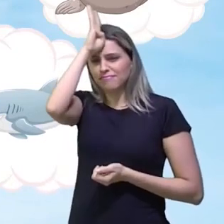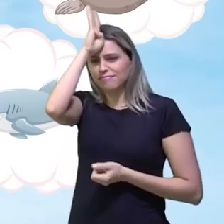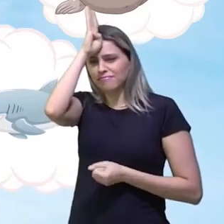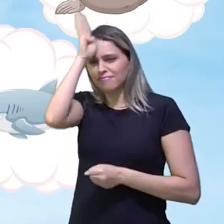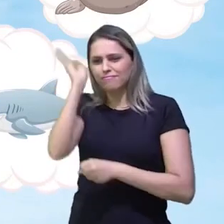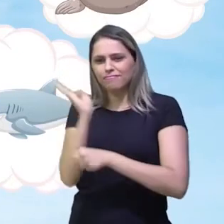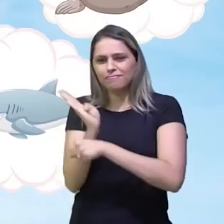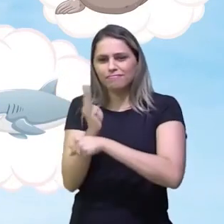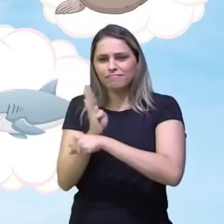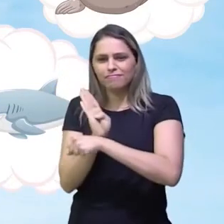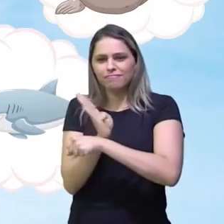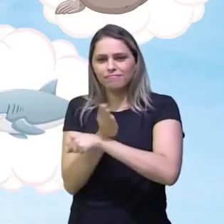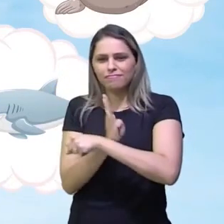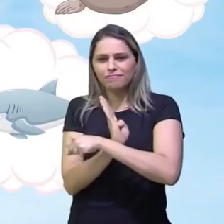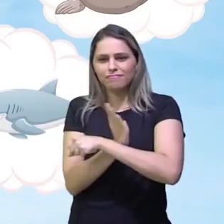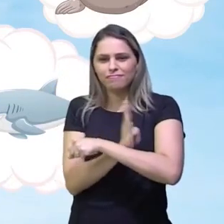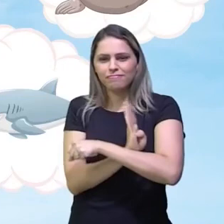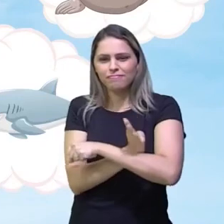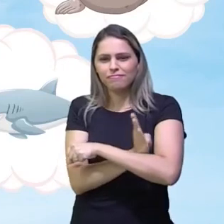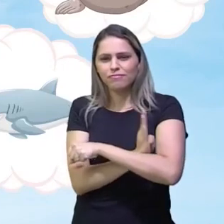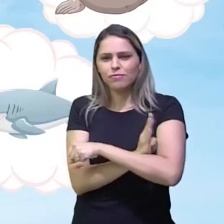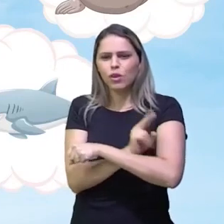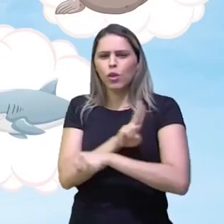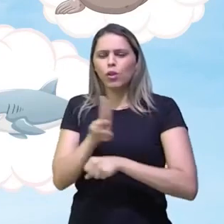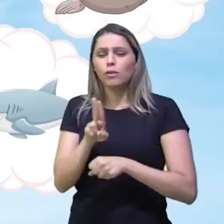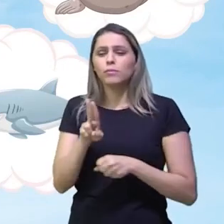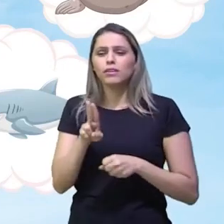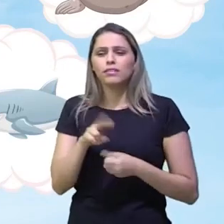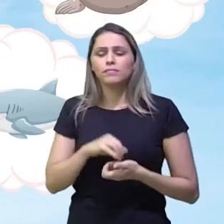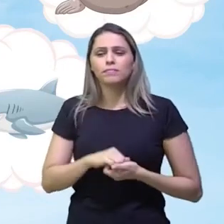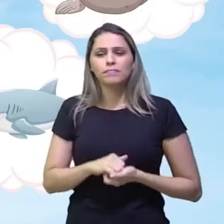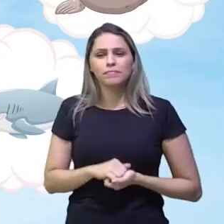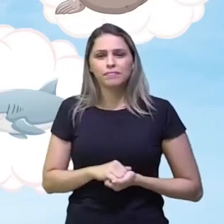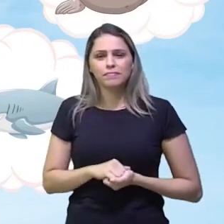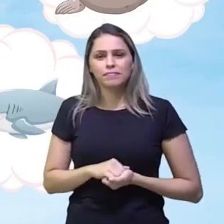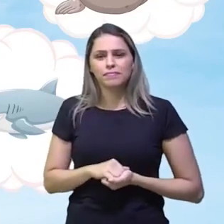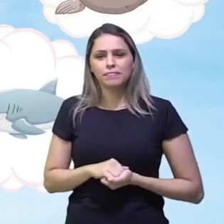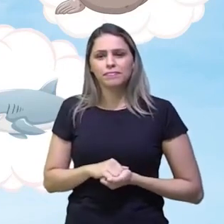Tubarão. Tu, tu, ba, ba.